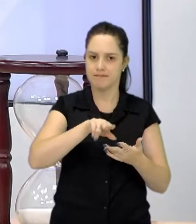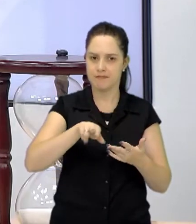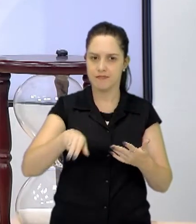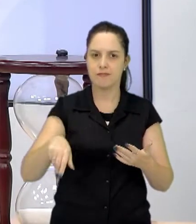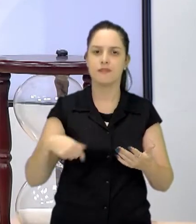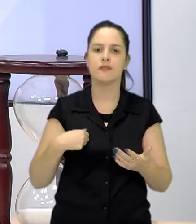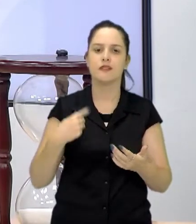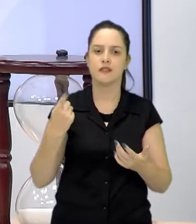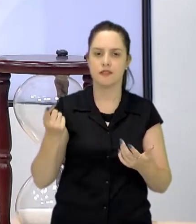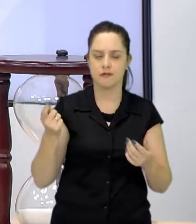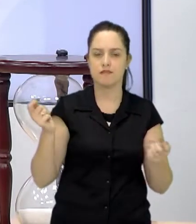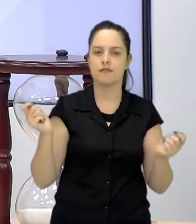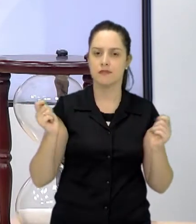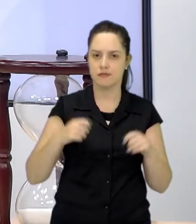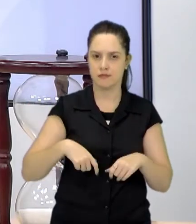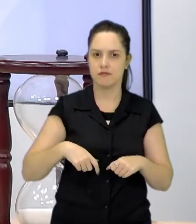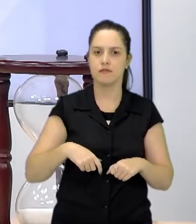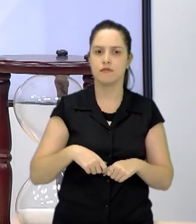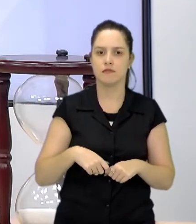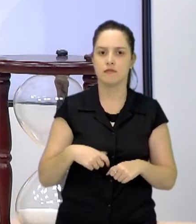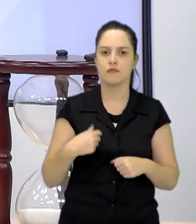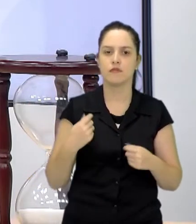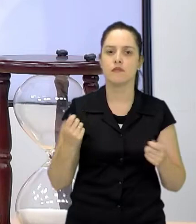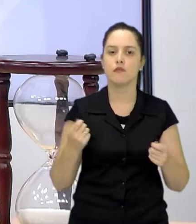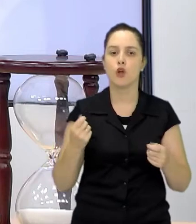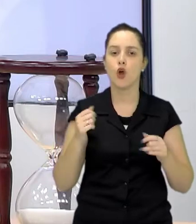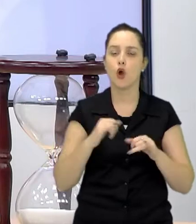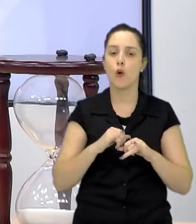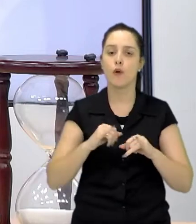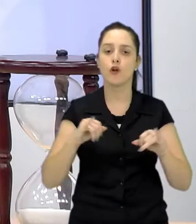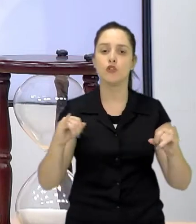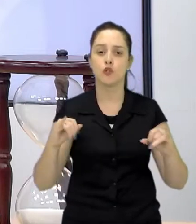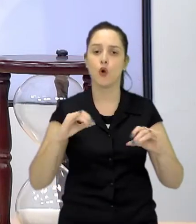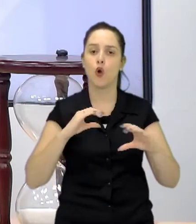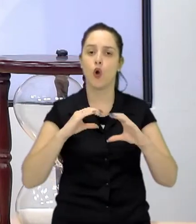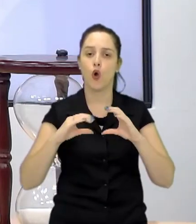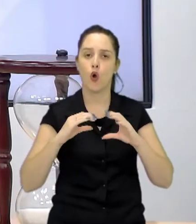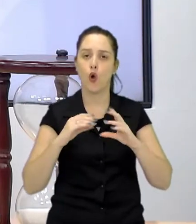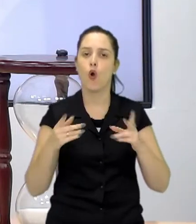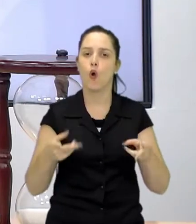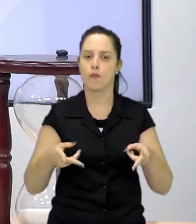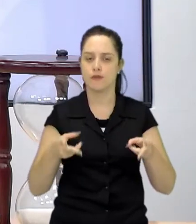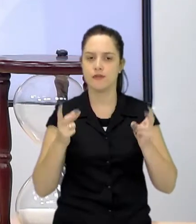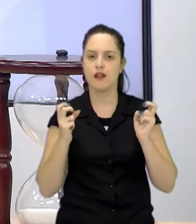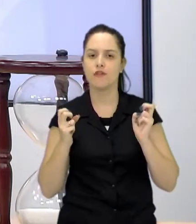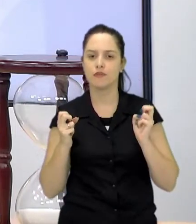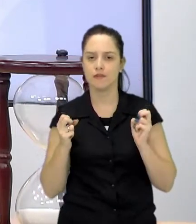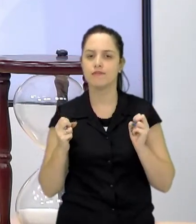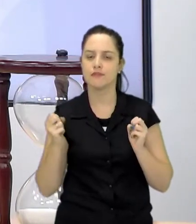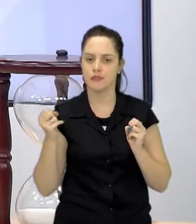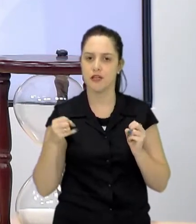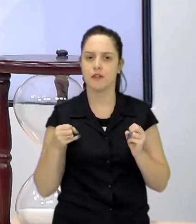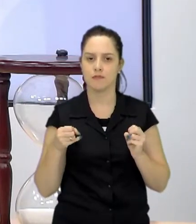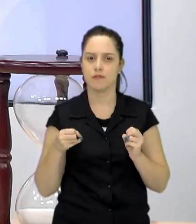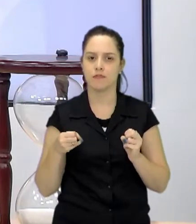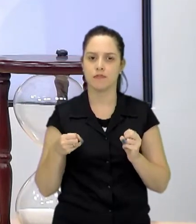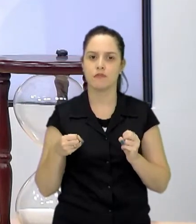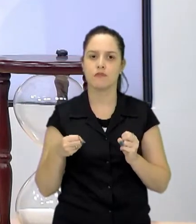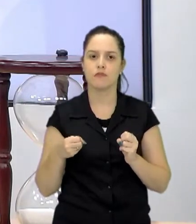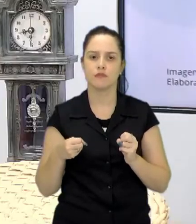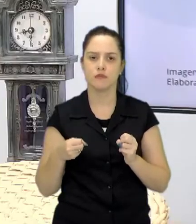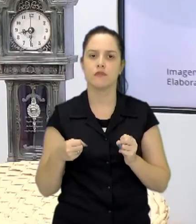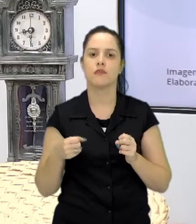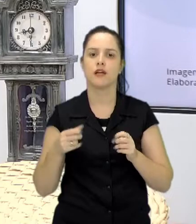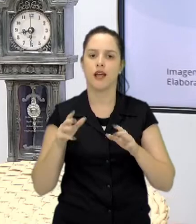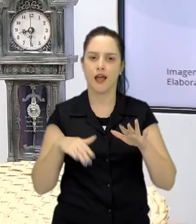verificar que tem sim, o modo como essa notícia é comunicada, a gente observa assim... uma parcialidade.